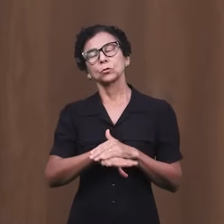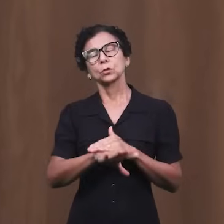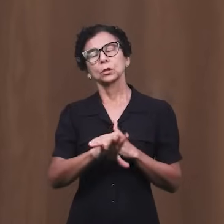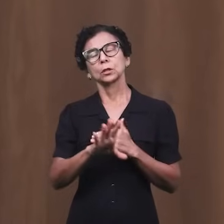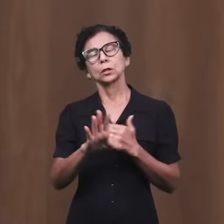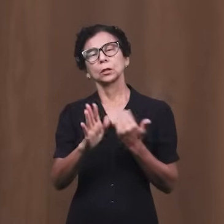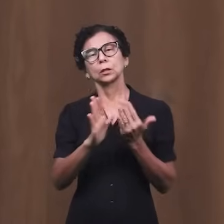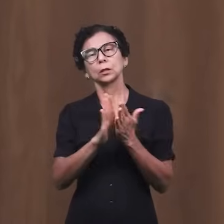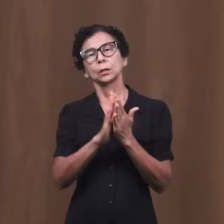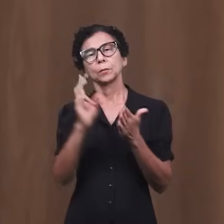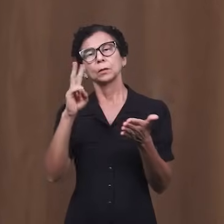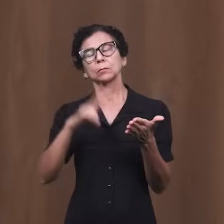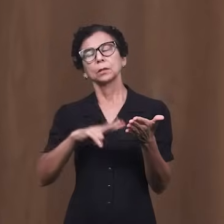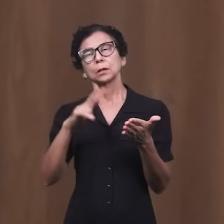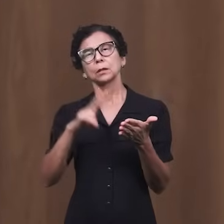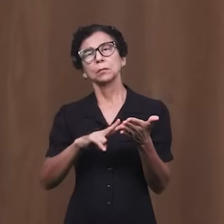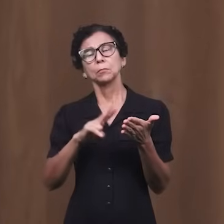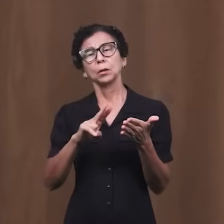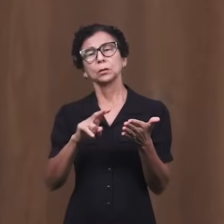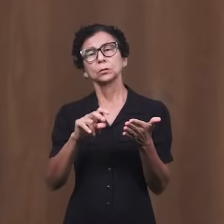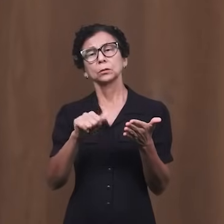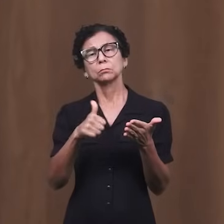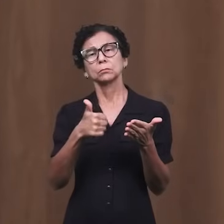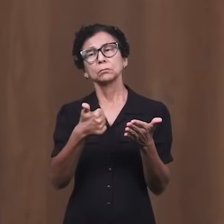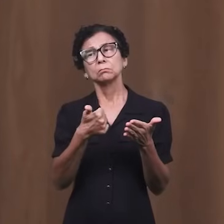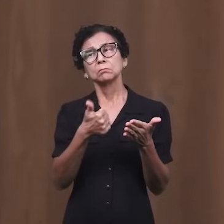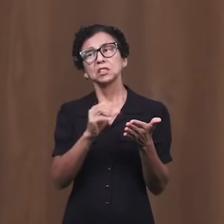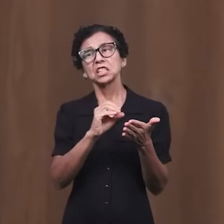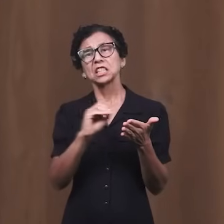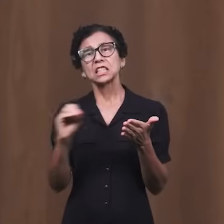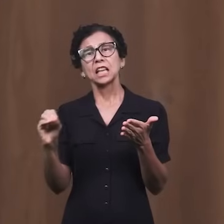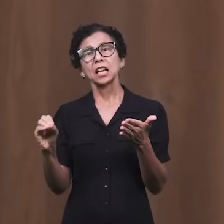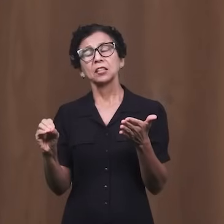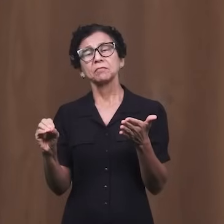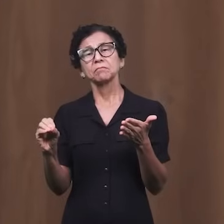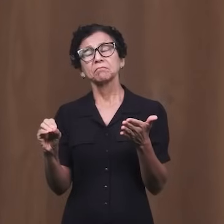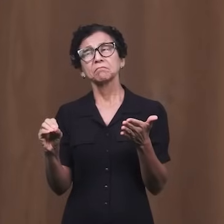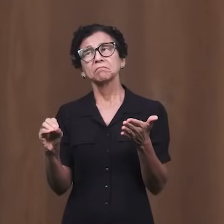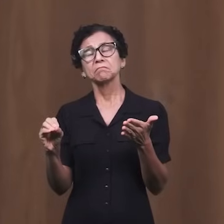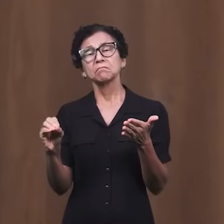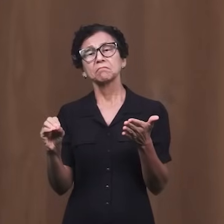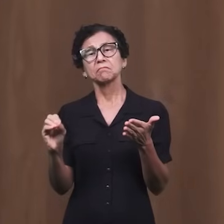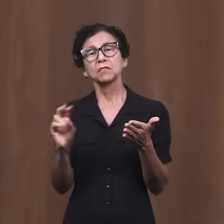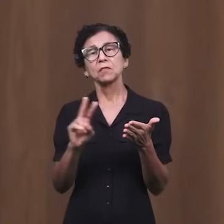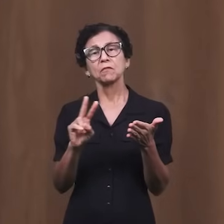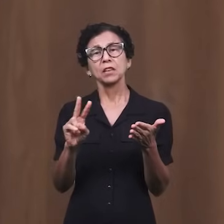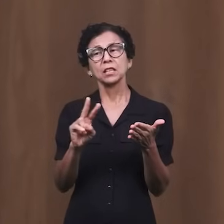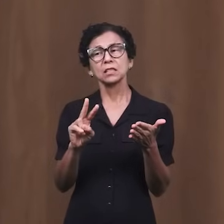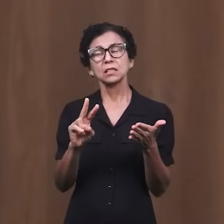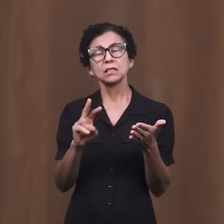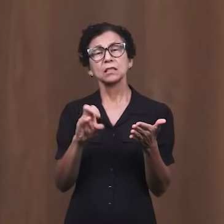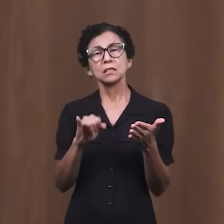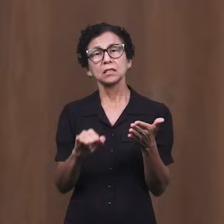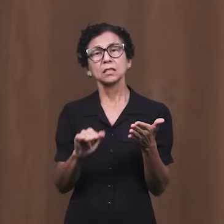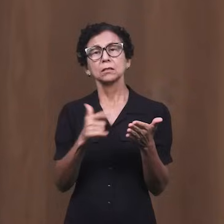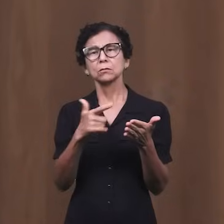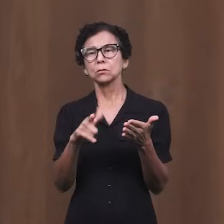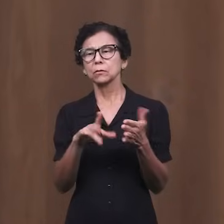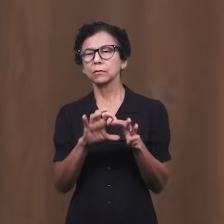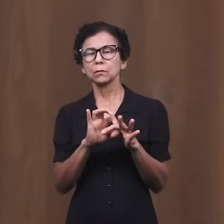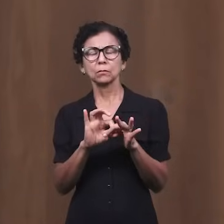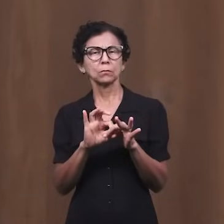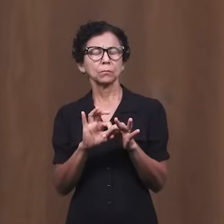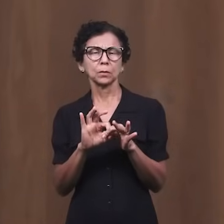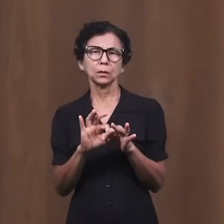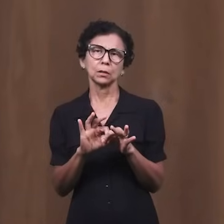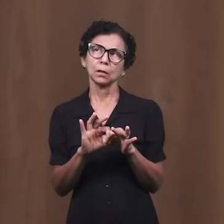efeitos espirituais a pessoa pode ler a Bíblia 100 vezes E se fizer isso sem estar em comunhão sem